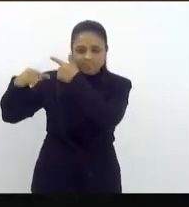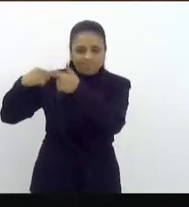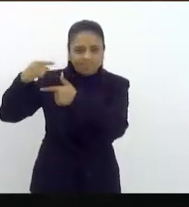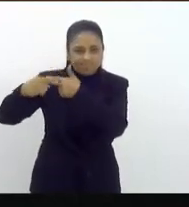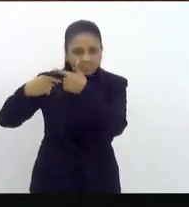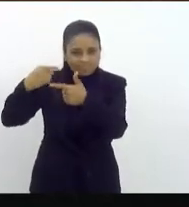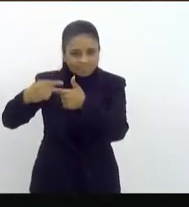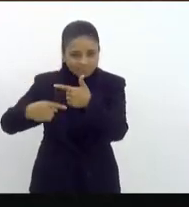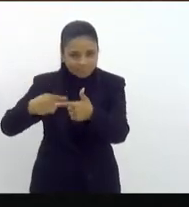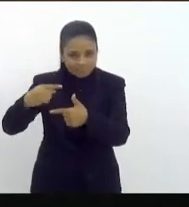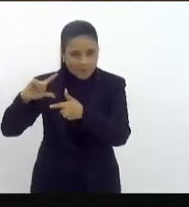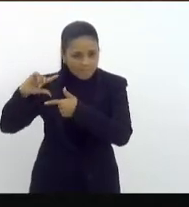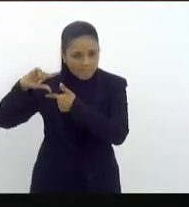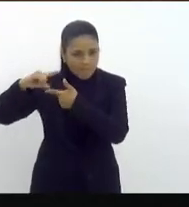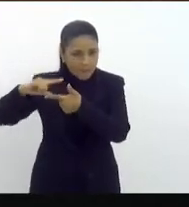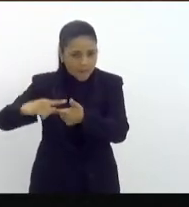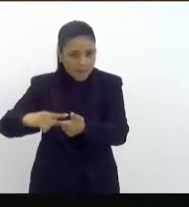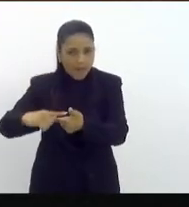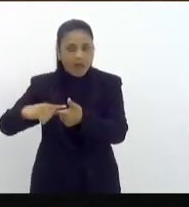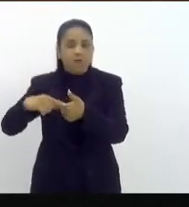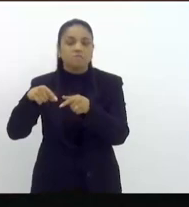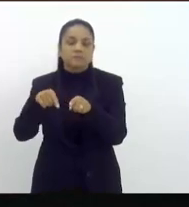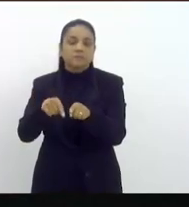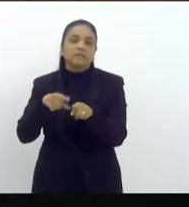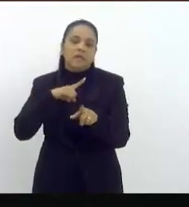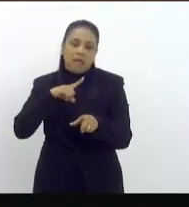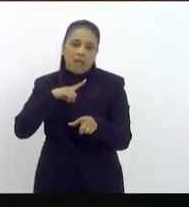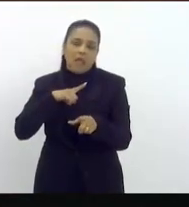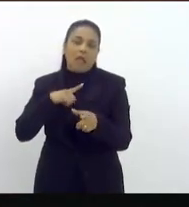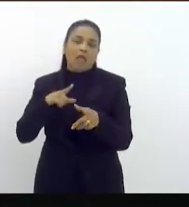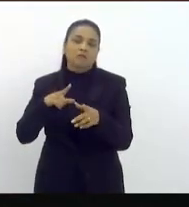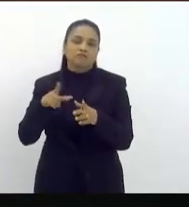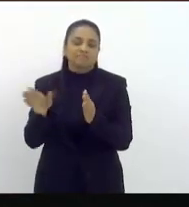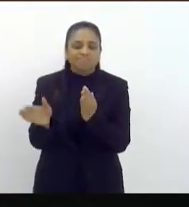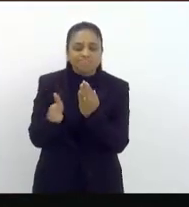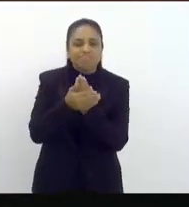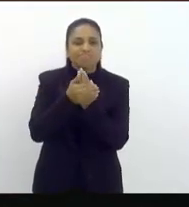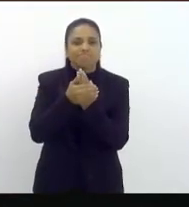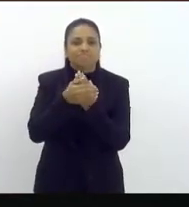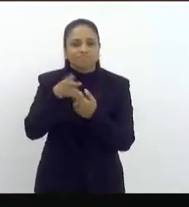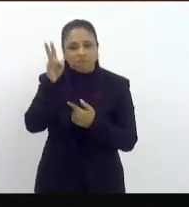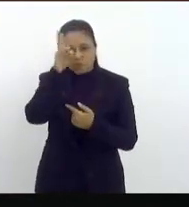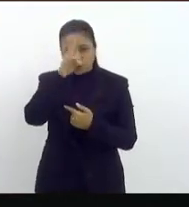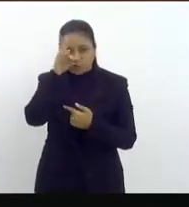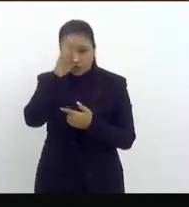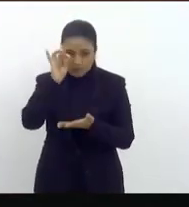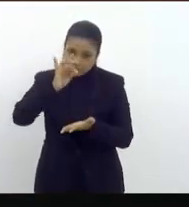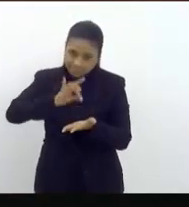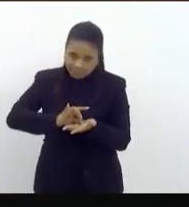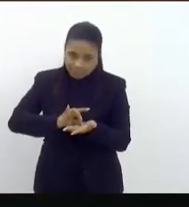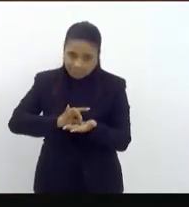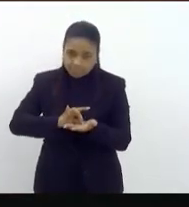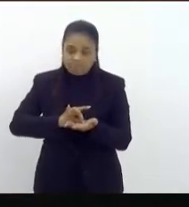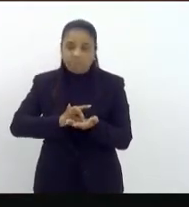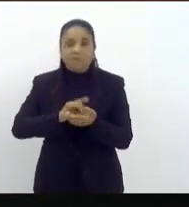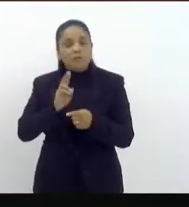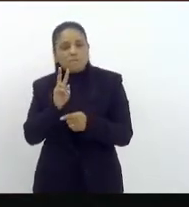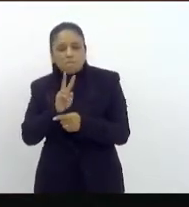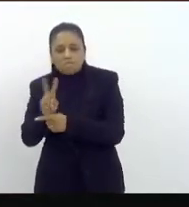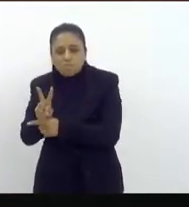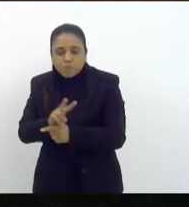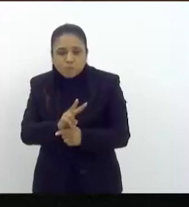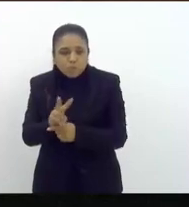carregam o ensino histórico de Marx finalização de ocultação da historiografia oficial é também proteger